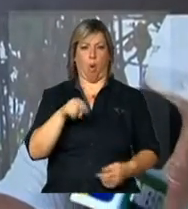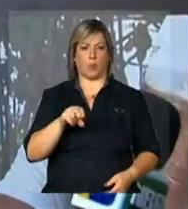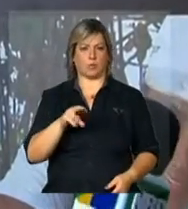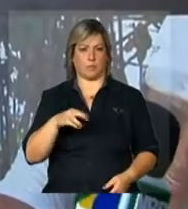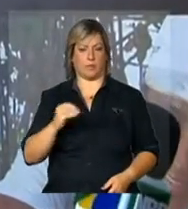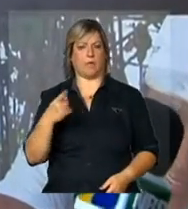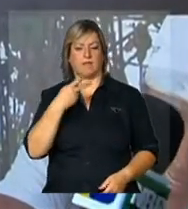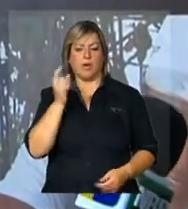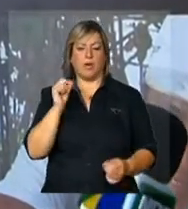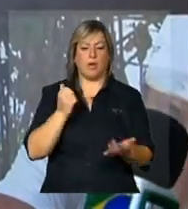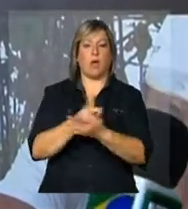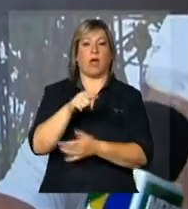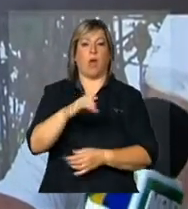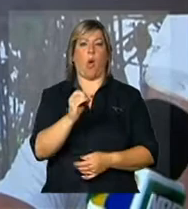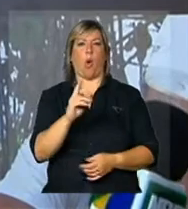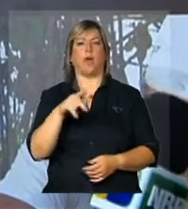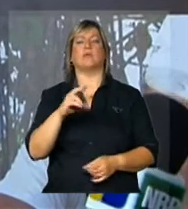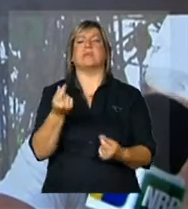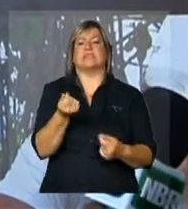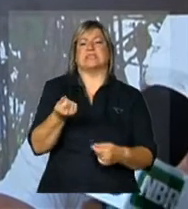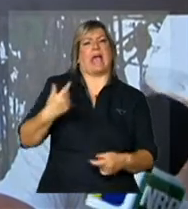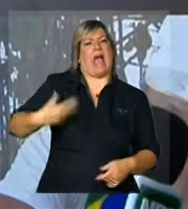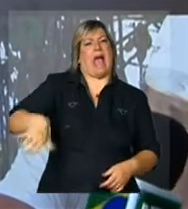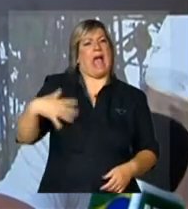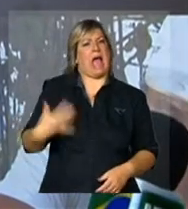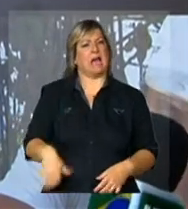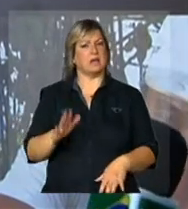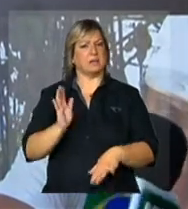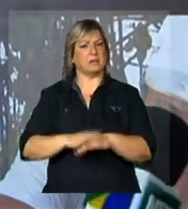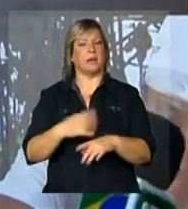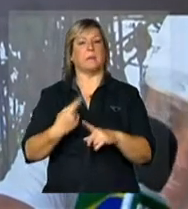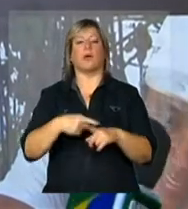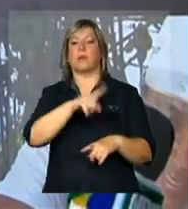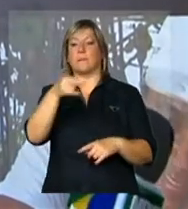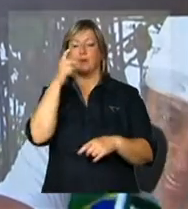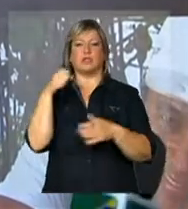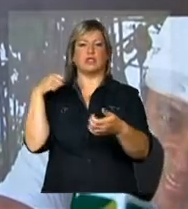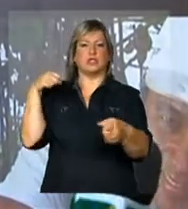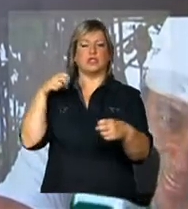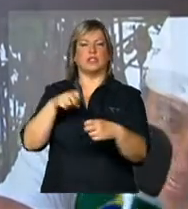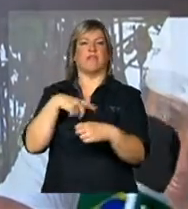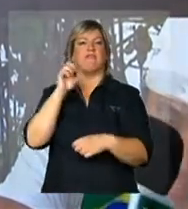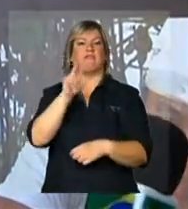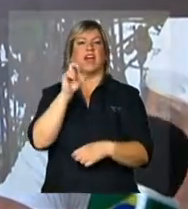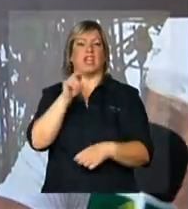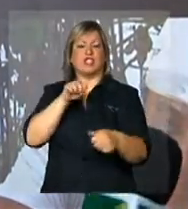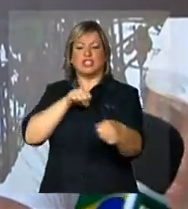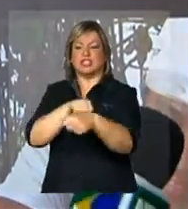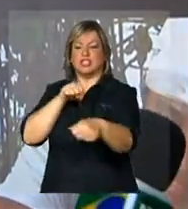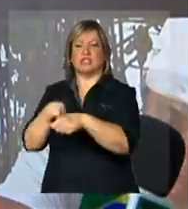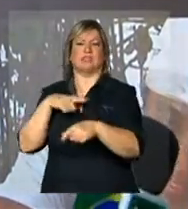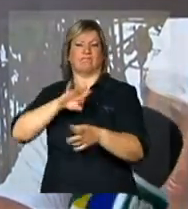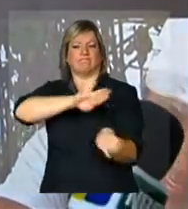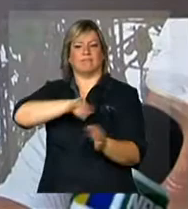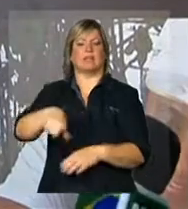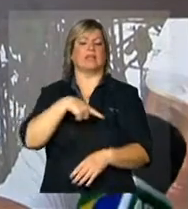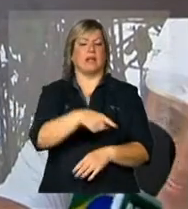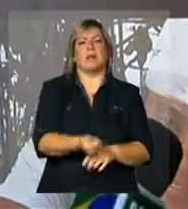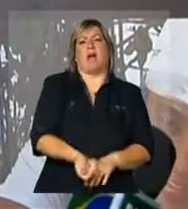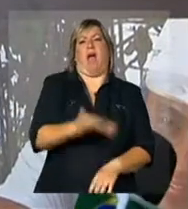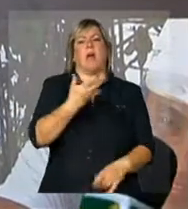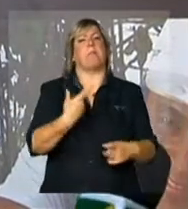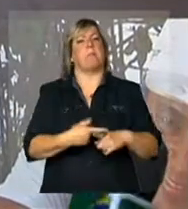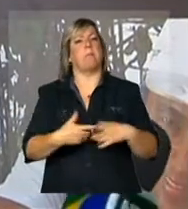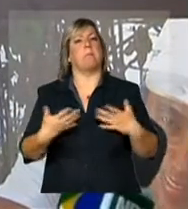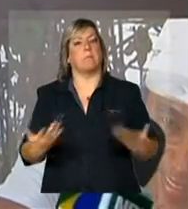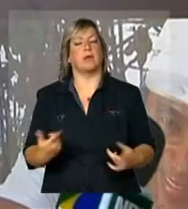o produto orgânico ele é mais caro do que o produto que leva agrotóxicos. É justamente esse cuidado e a produção, talvez não em